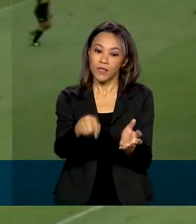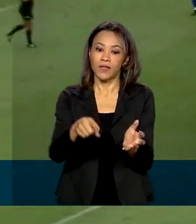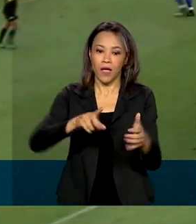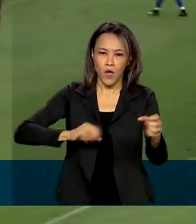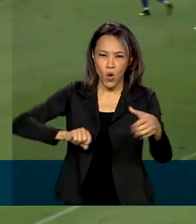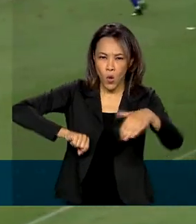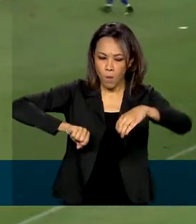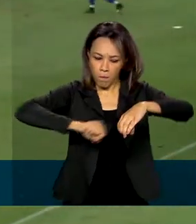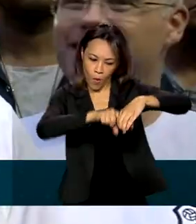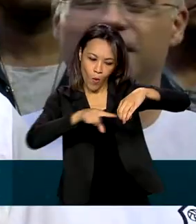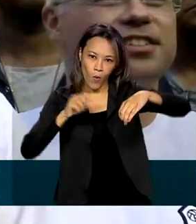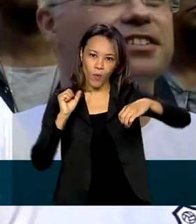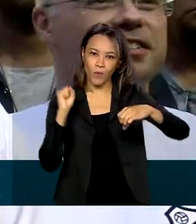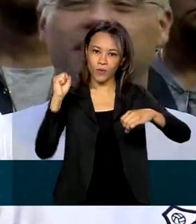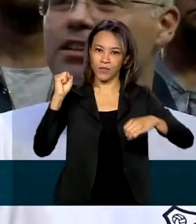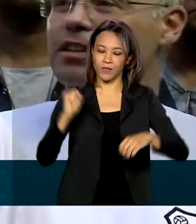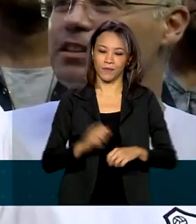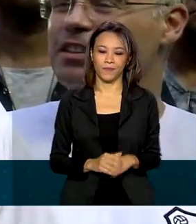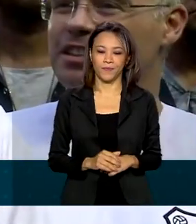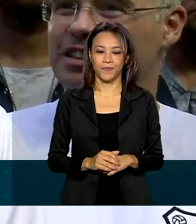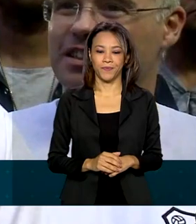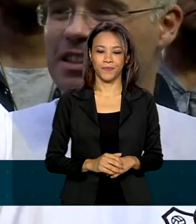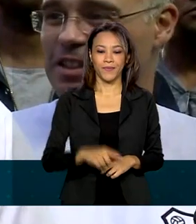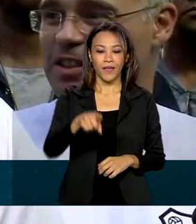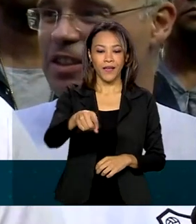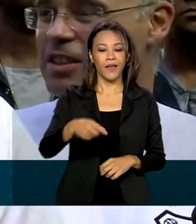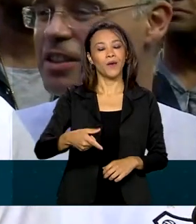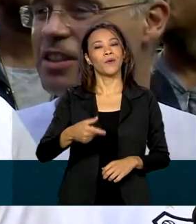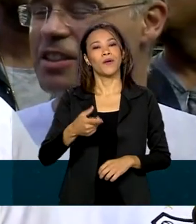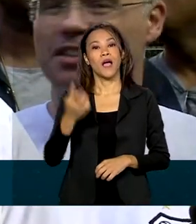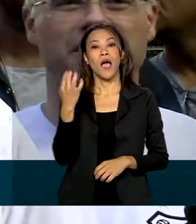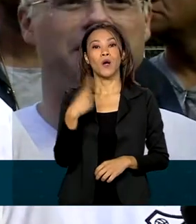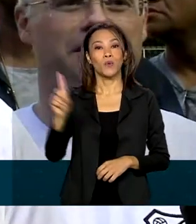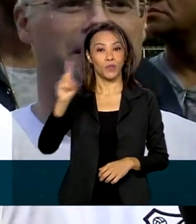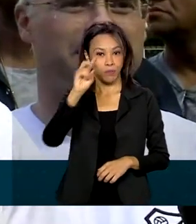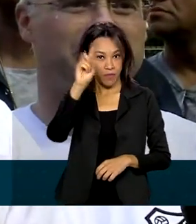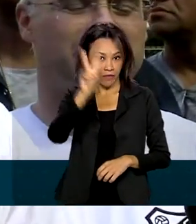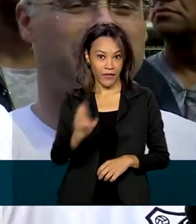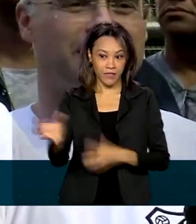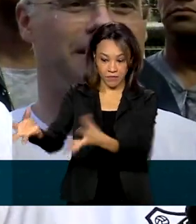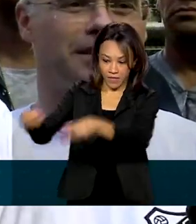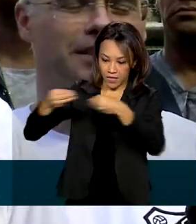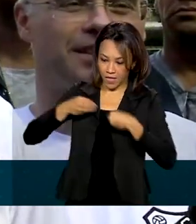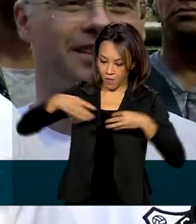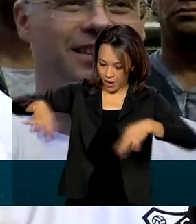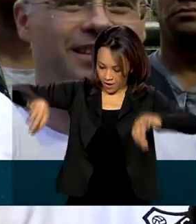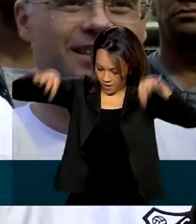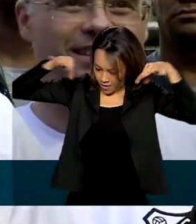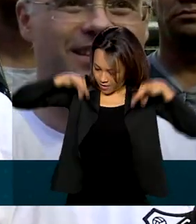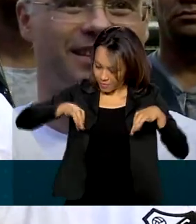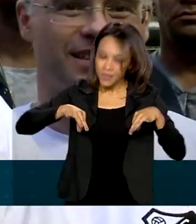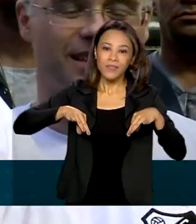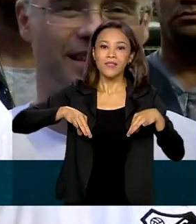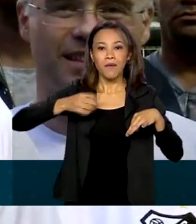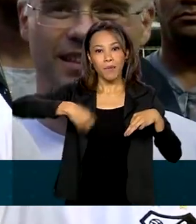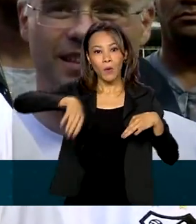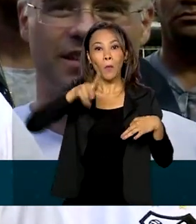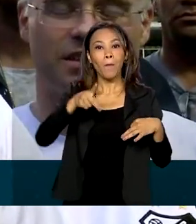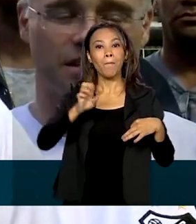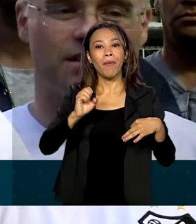partida. É uma honra para mim. Recebi na última vez que estive aqui uma camisa autografada pelo rei